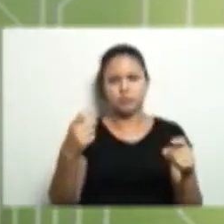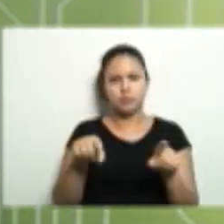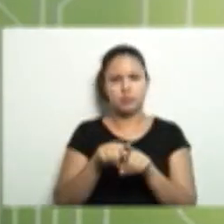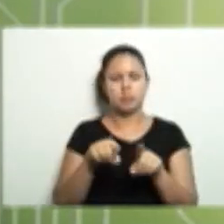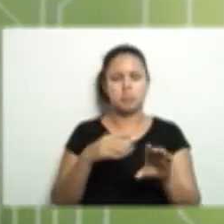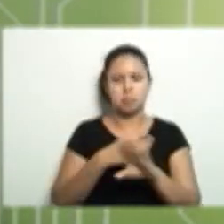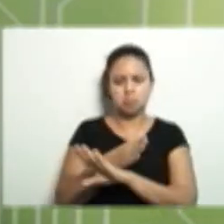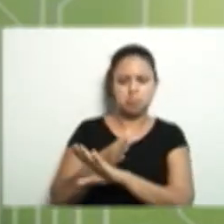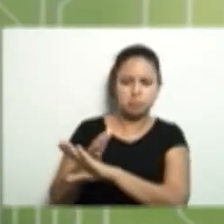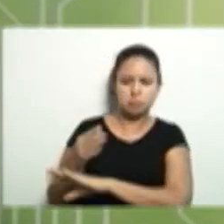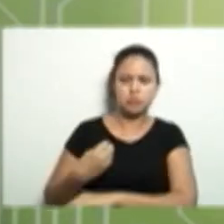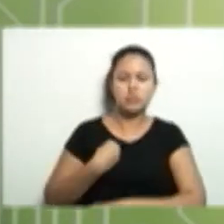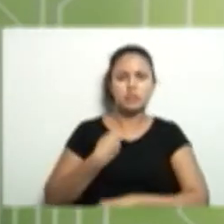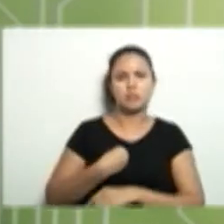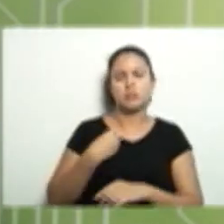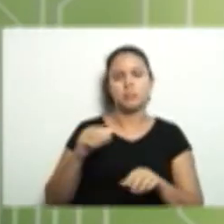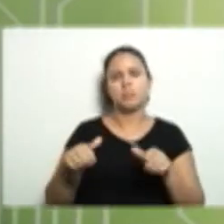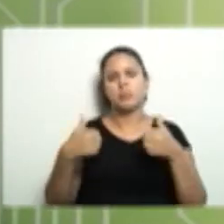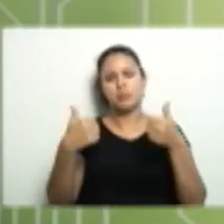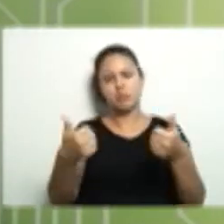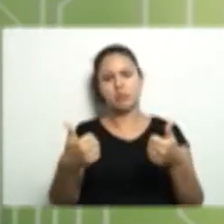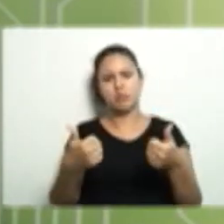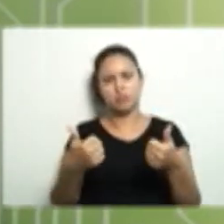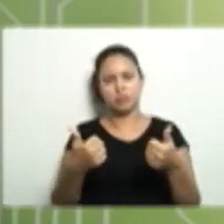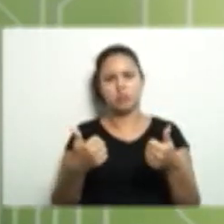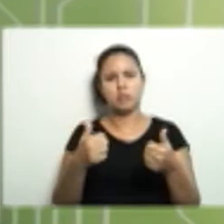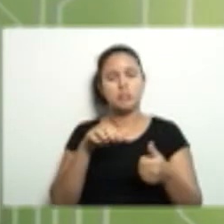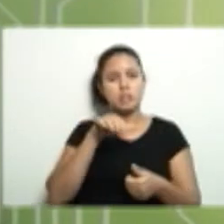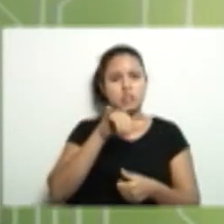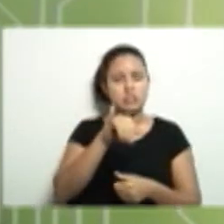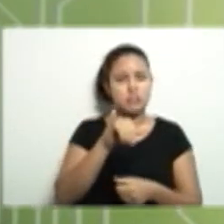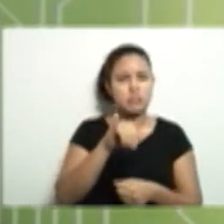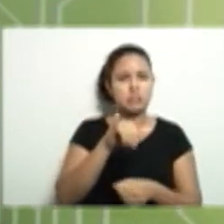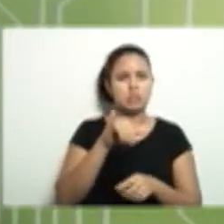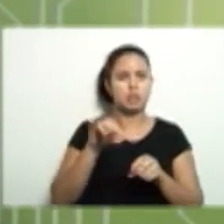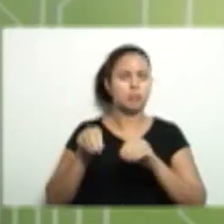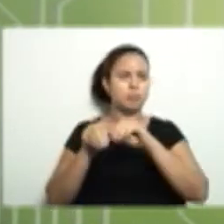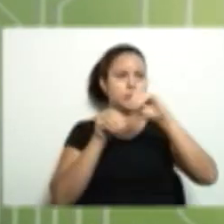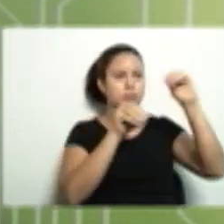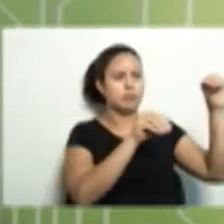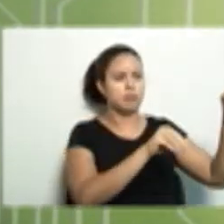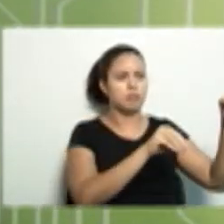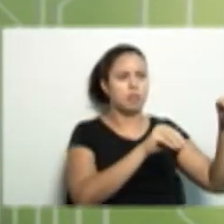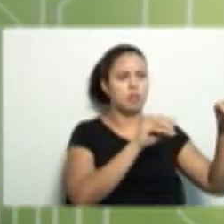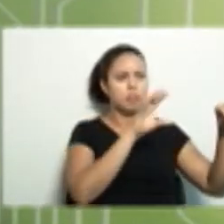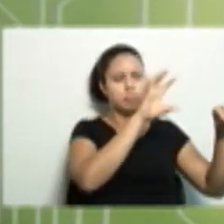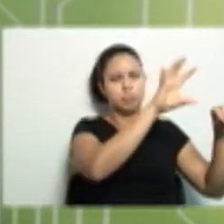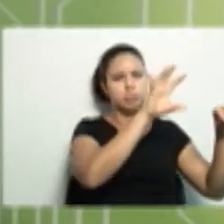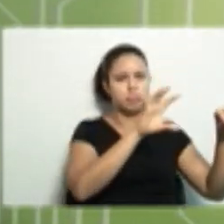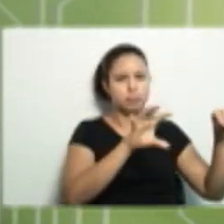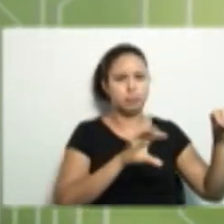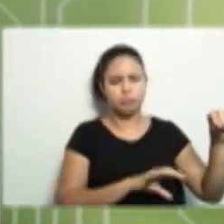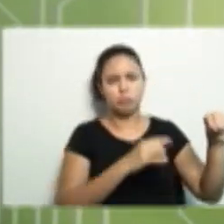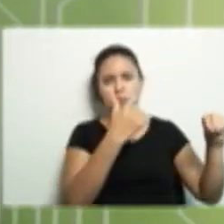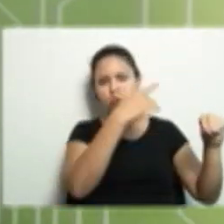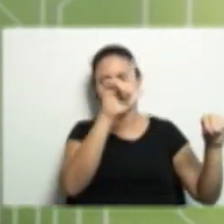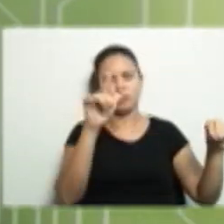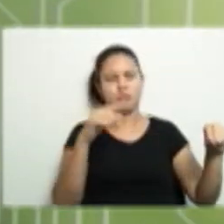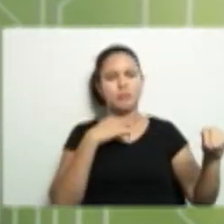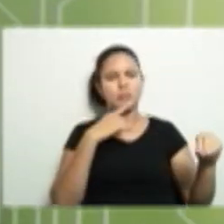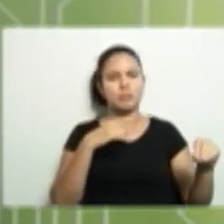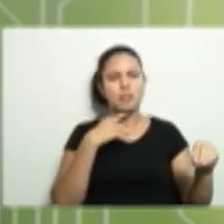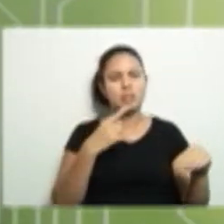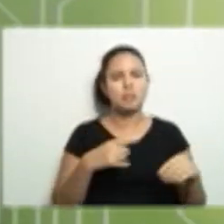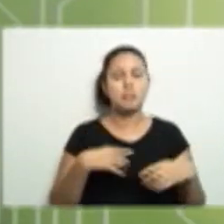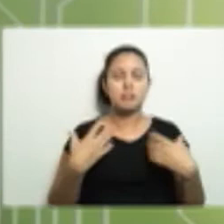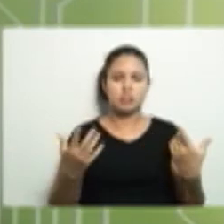qualidades de vida, que às vezes é uma qualidade de vida que ela não alcançaria se ela fosse competir e trabalhar no âmbito urbano. Então, é sim uma intenção